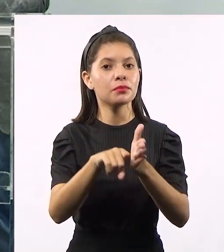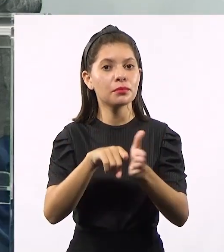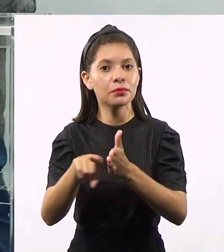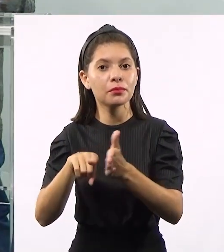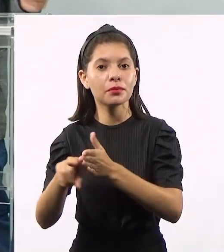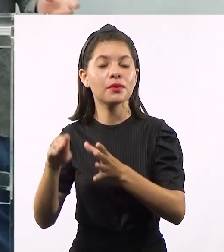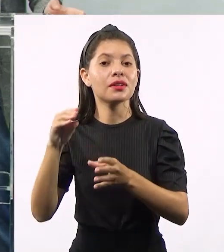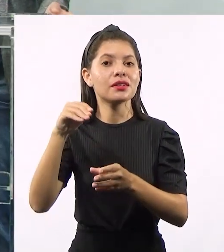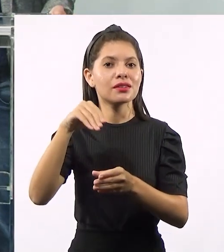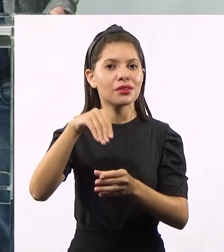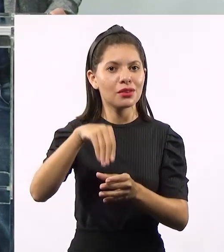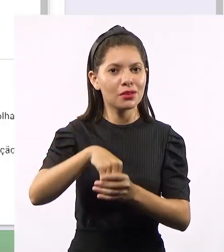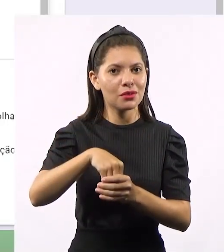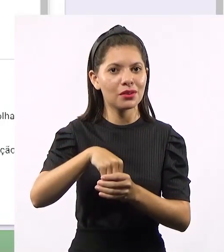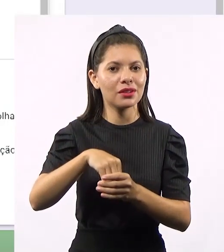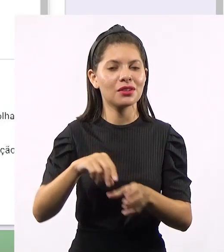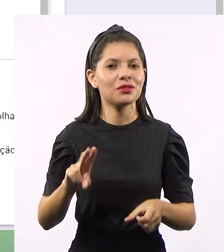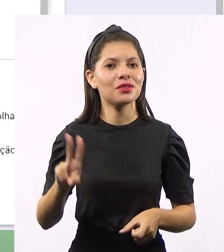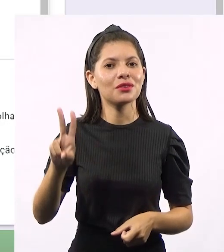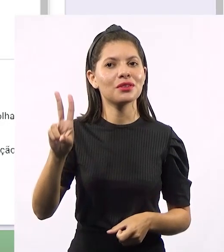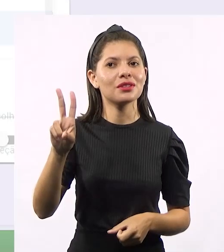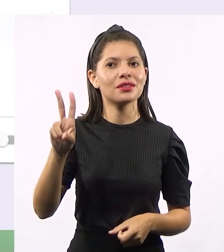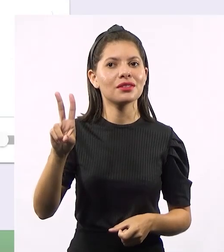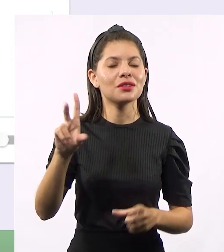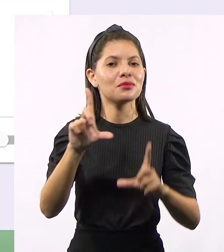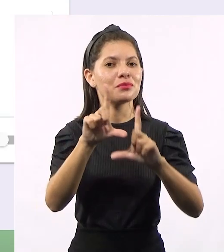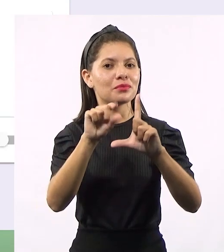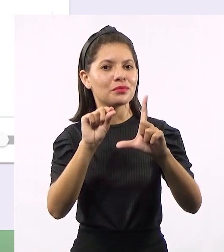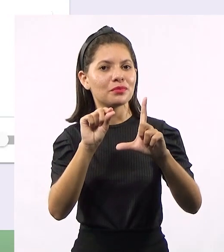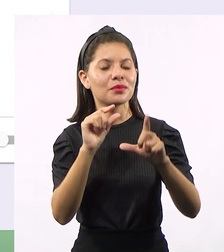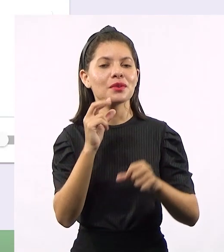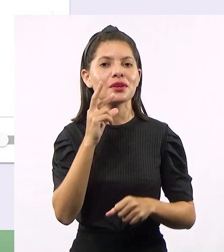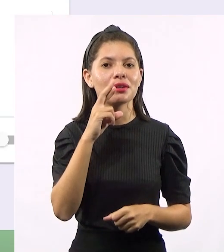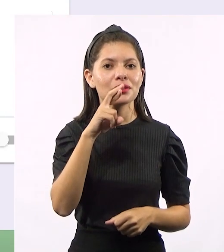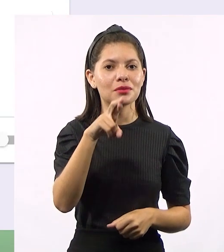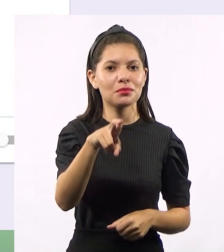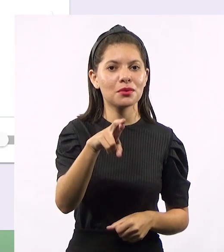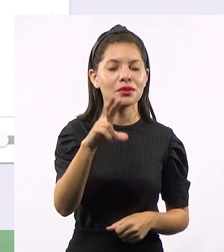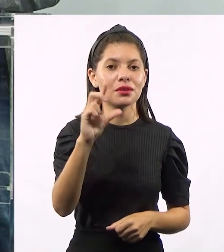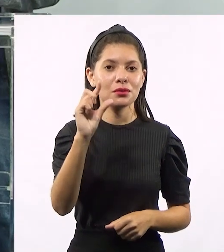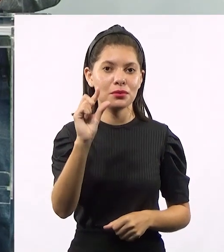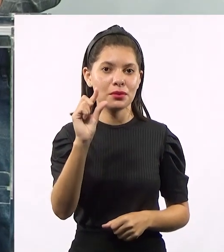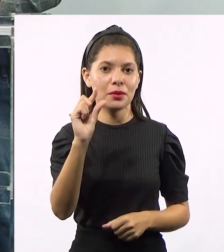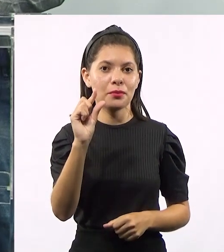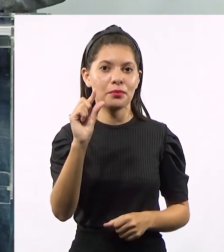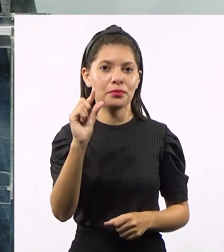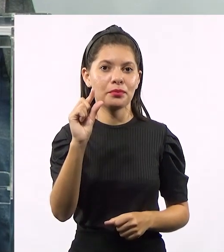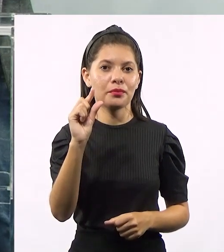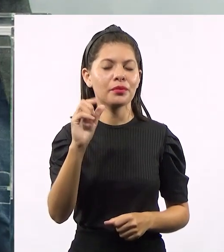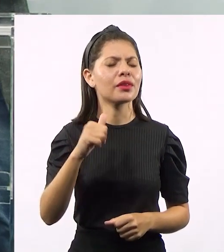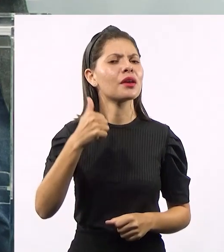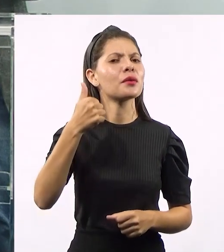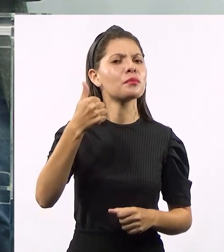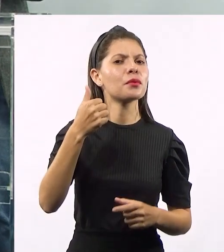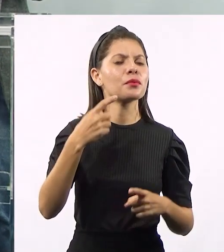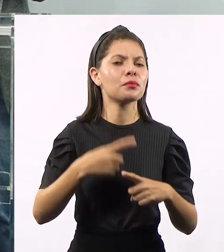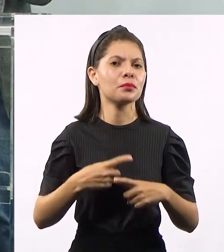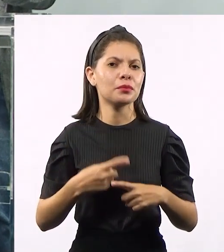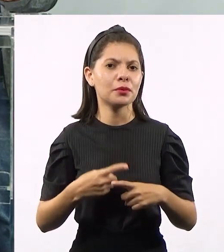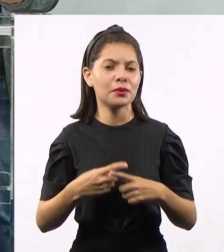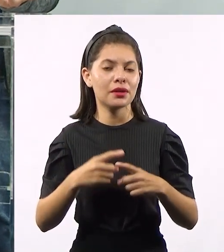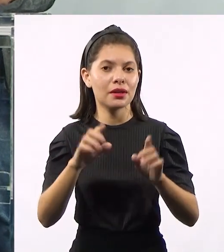valores. Então, eu posso marcar simplesmente que ela vai ser uma resposta curta. Qual que é a vantagem da resposta curta? Vai abrir um campo